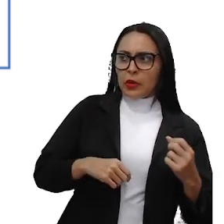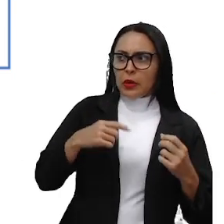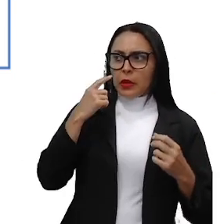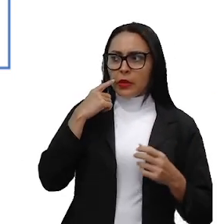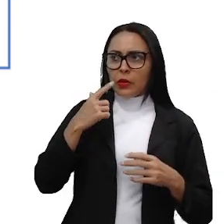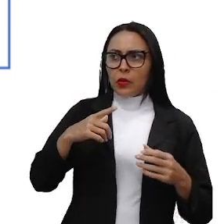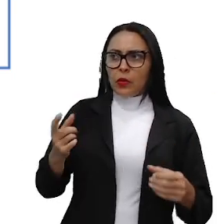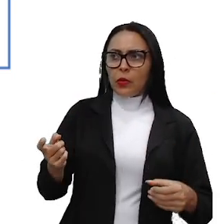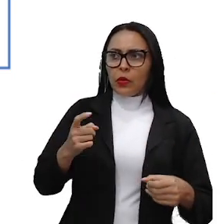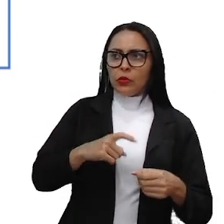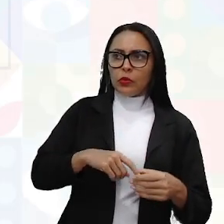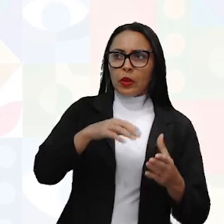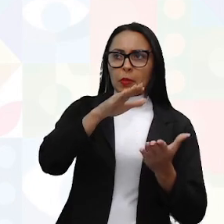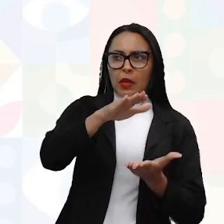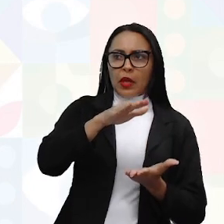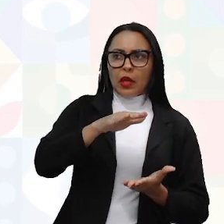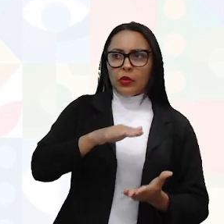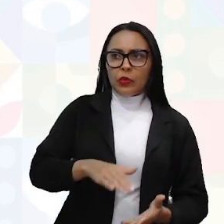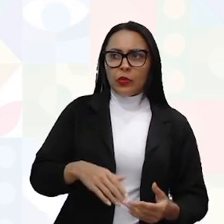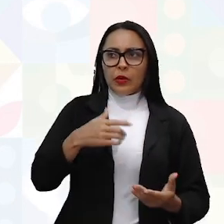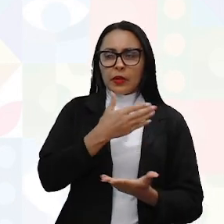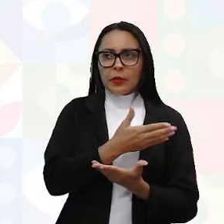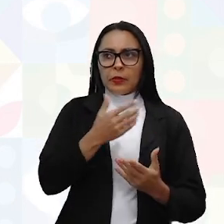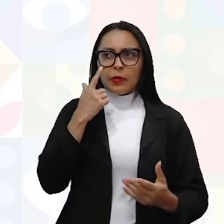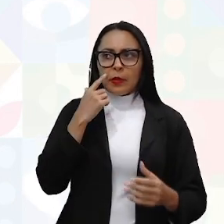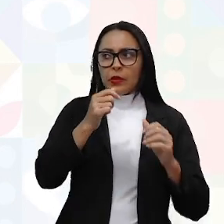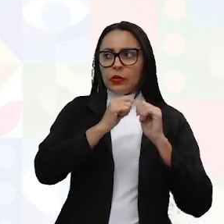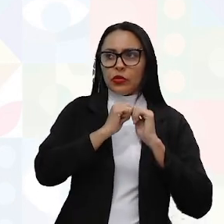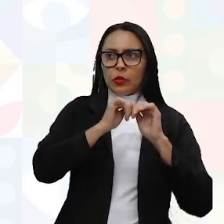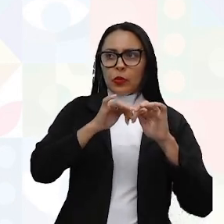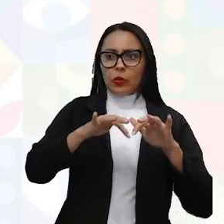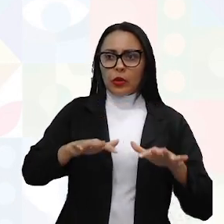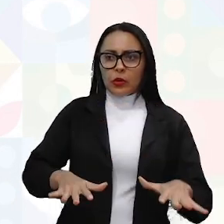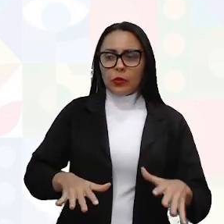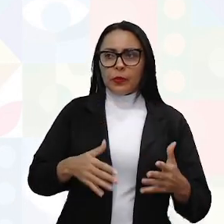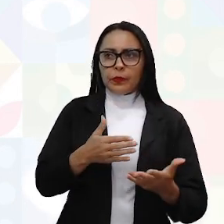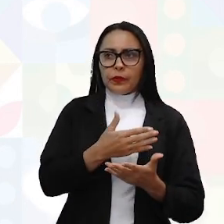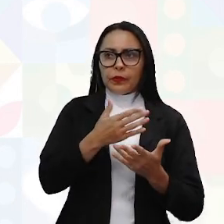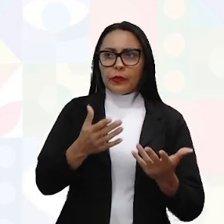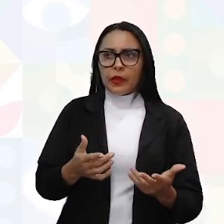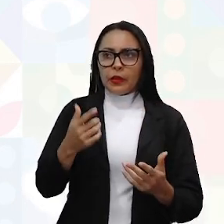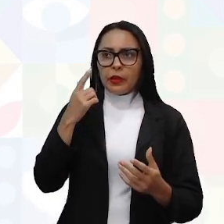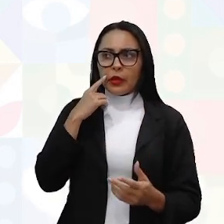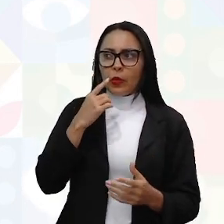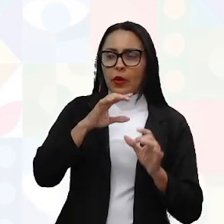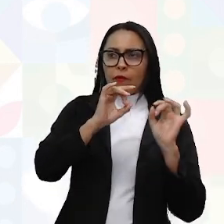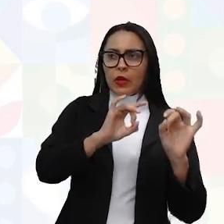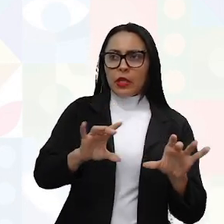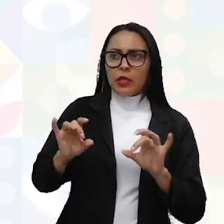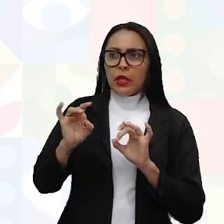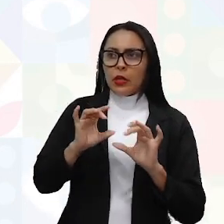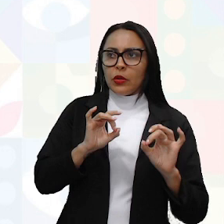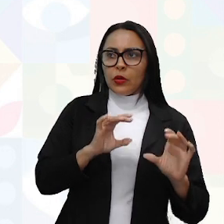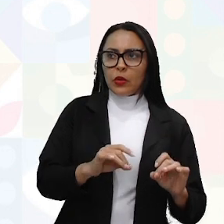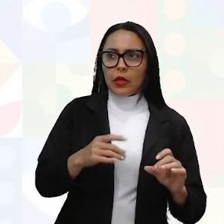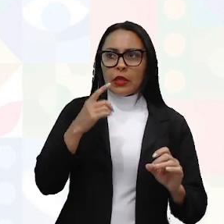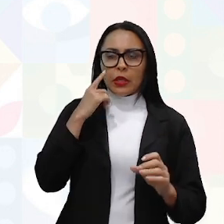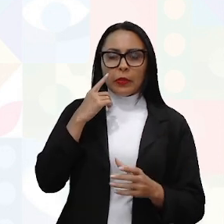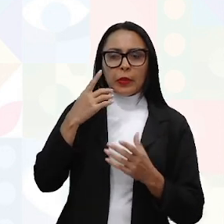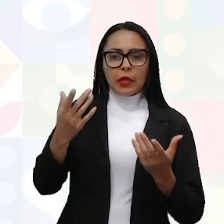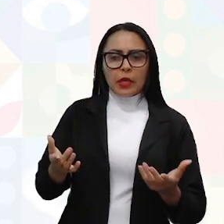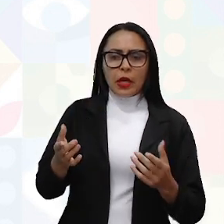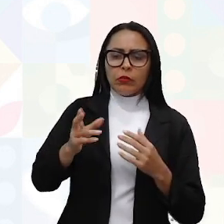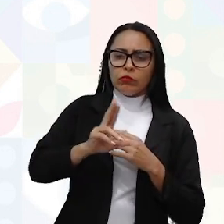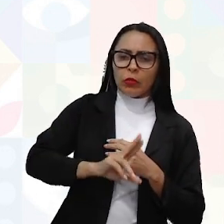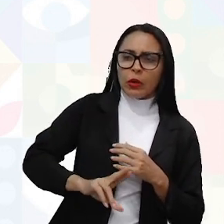é embalado, o produto é distribuído, o produto é vendido no varejo, o produto é consumido.